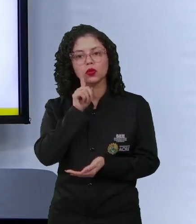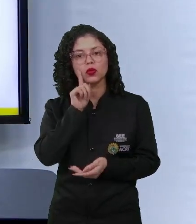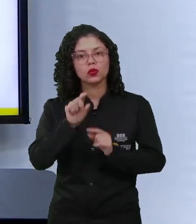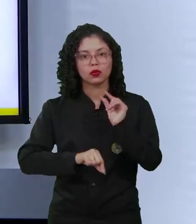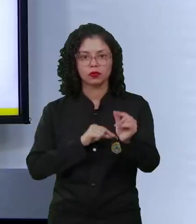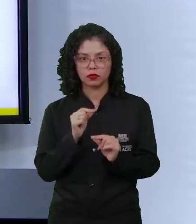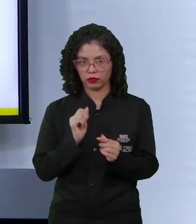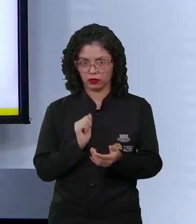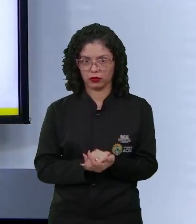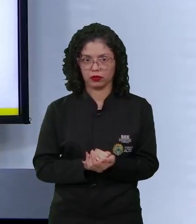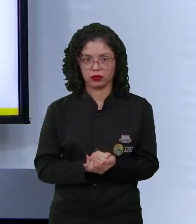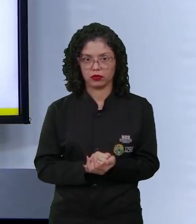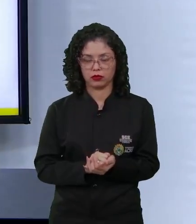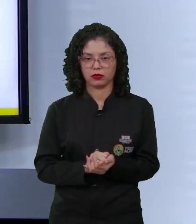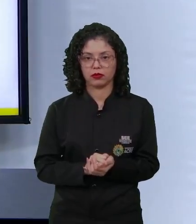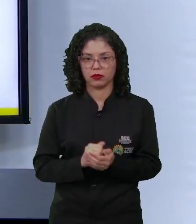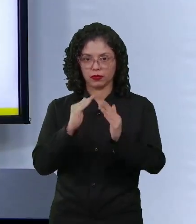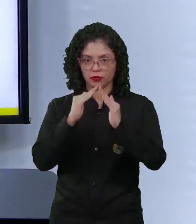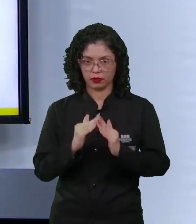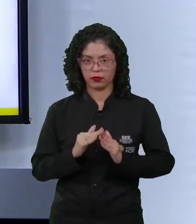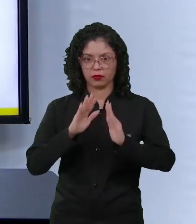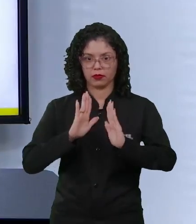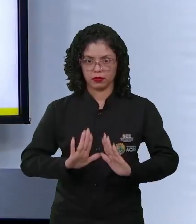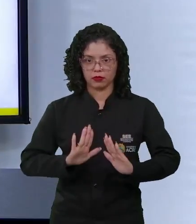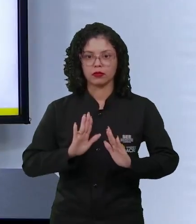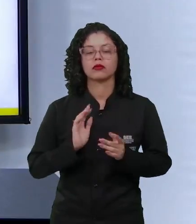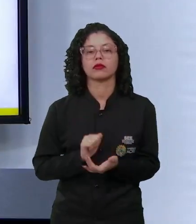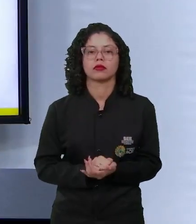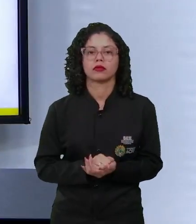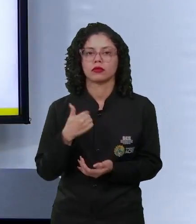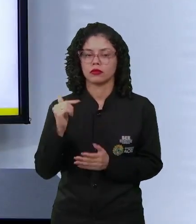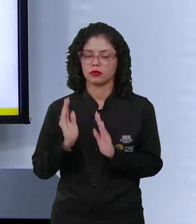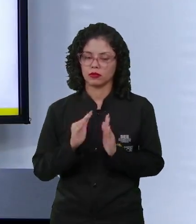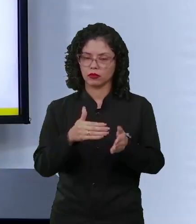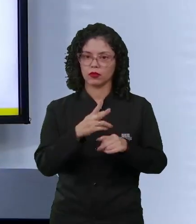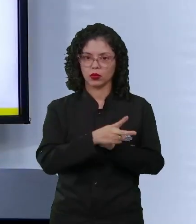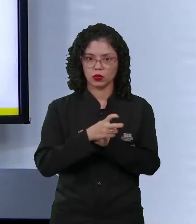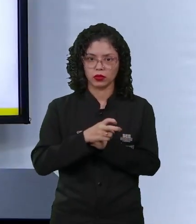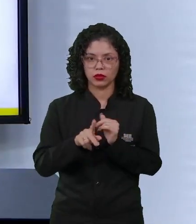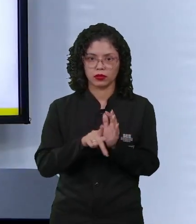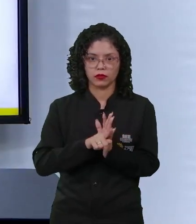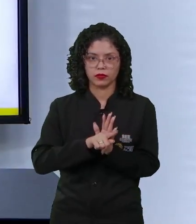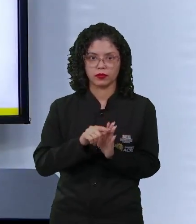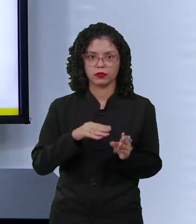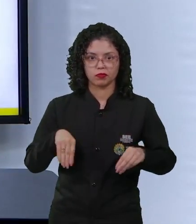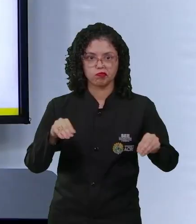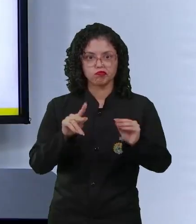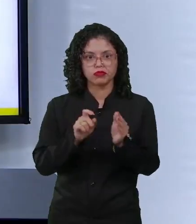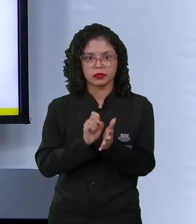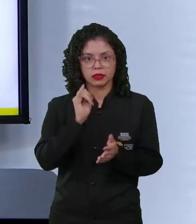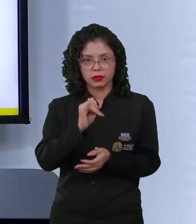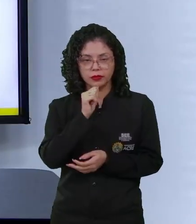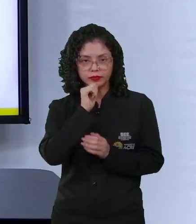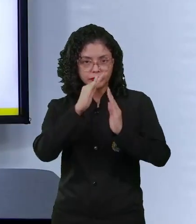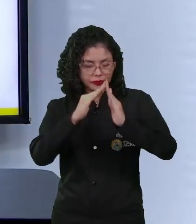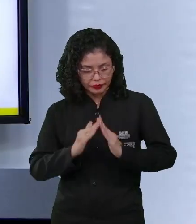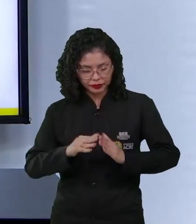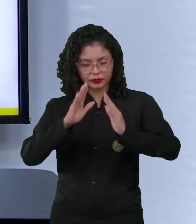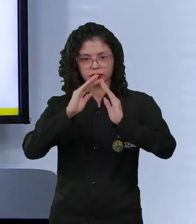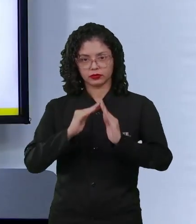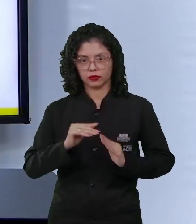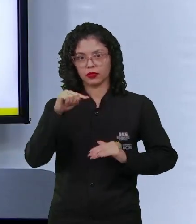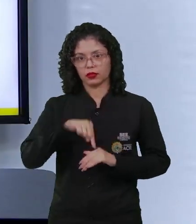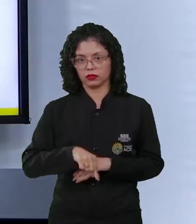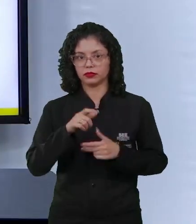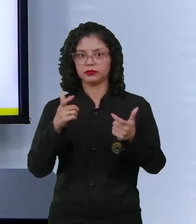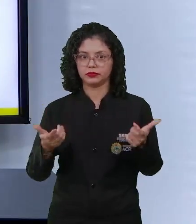para se fixar, para ficar lá. Eles não tinham o objetivo de explorar a terra. Se eles vão ficar, se eles vão morar